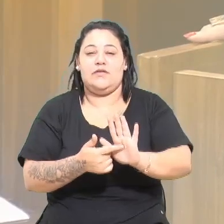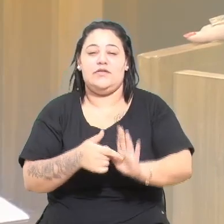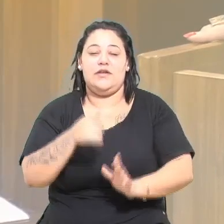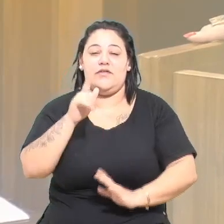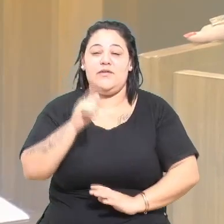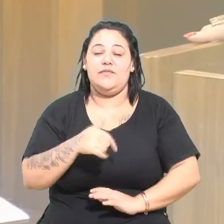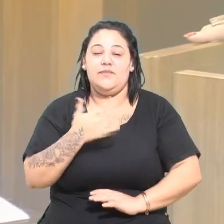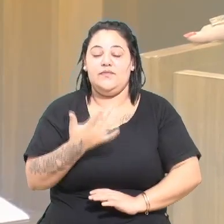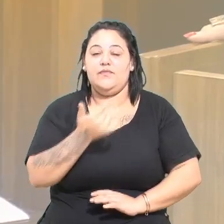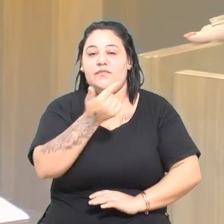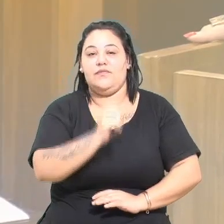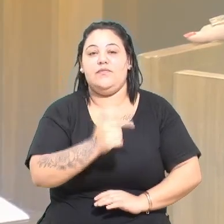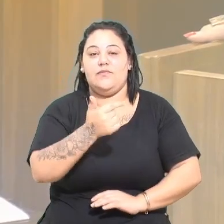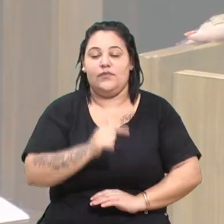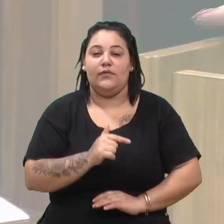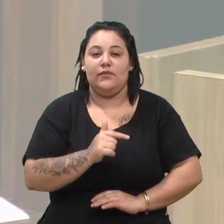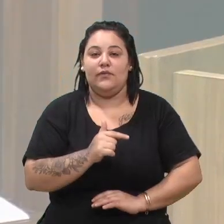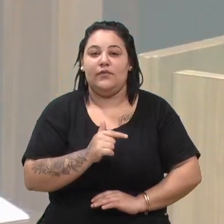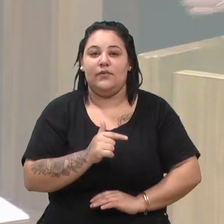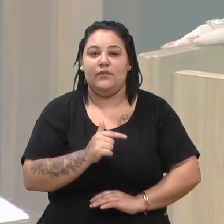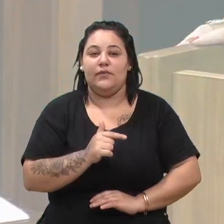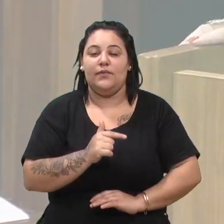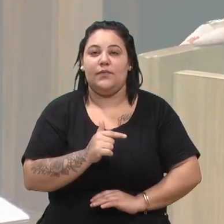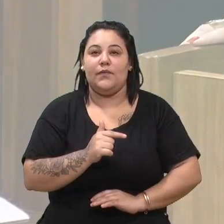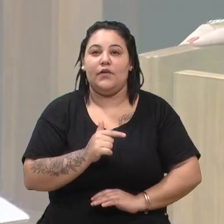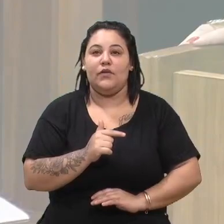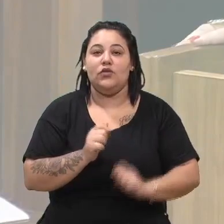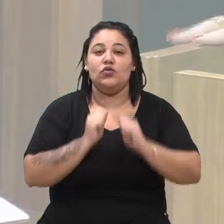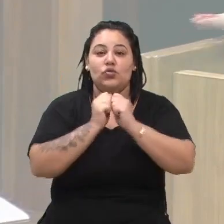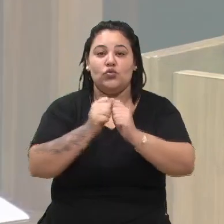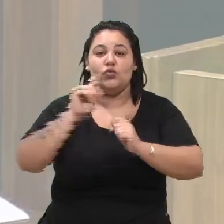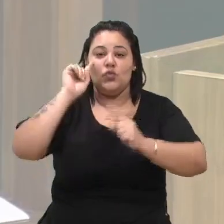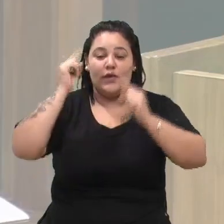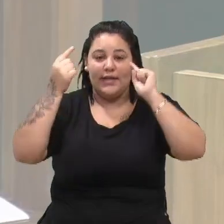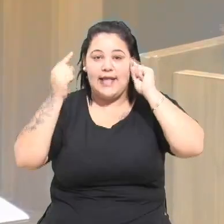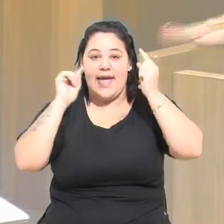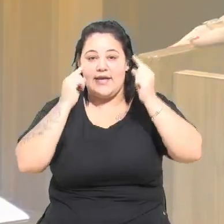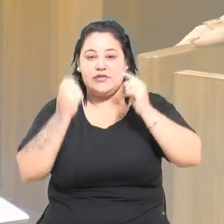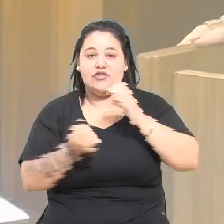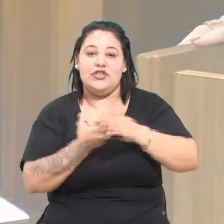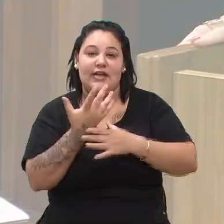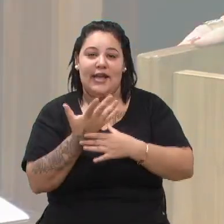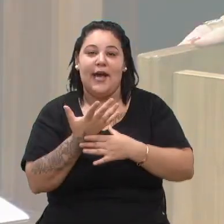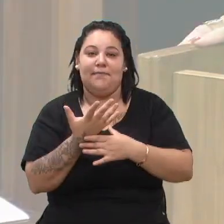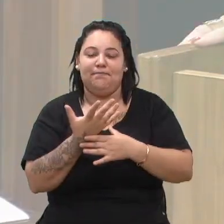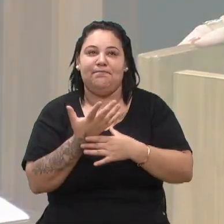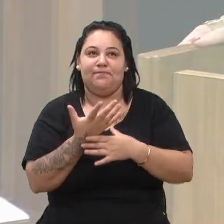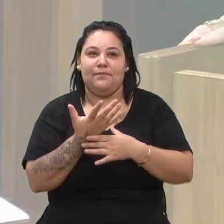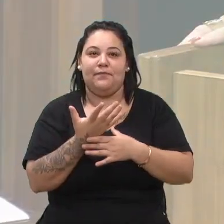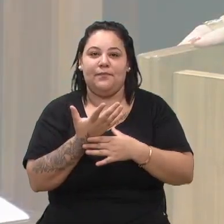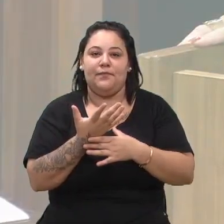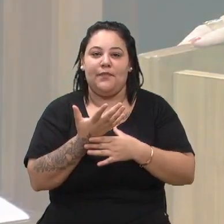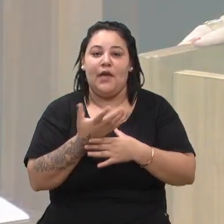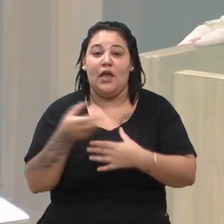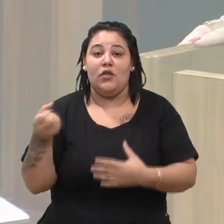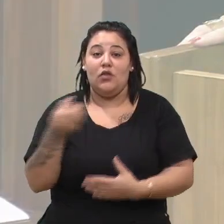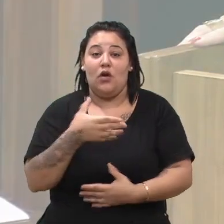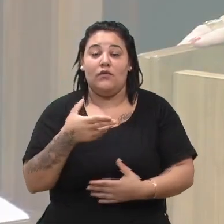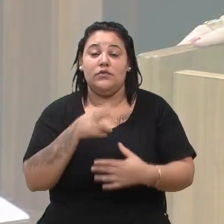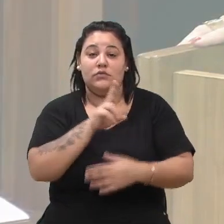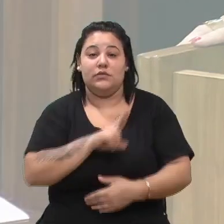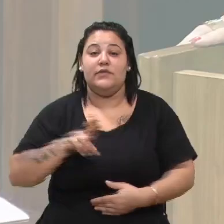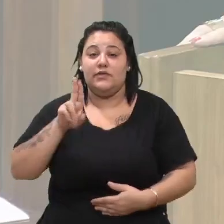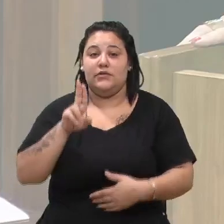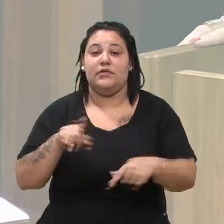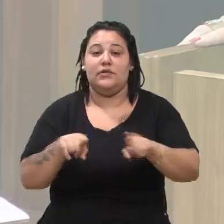tem no seu bojo ideias de criar muitas novas universidades, e